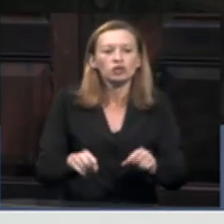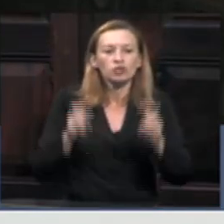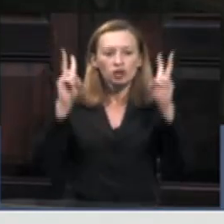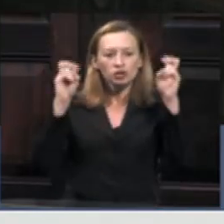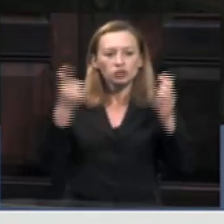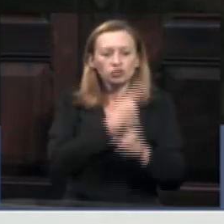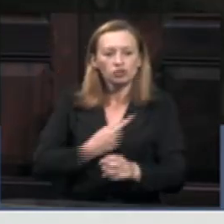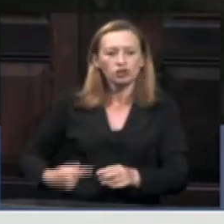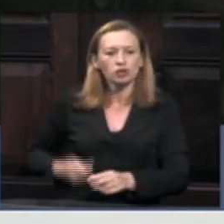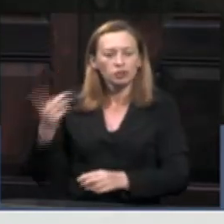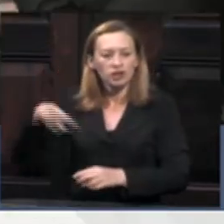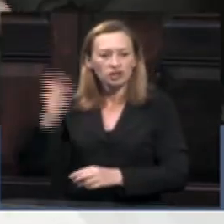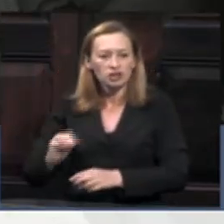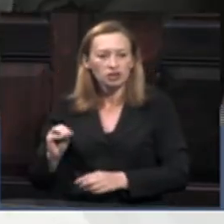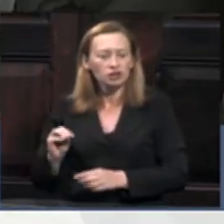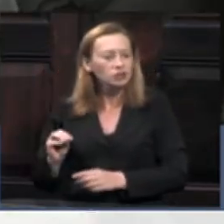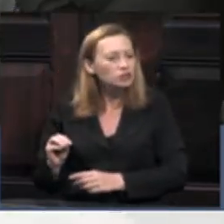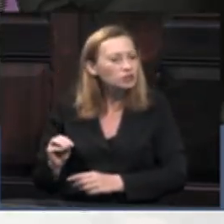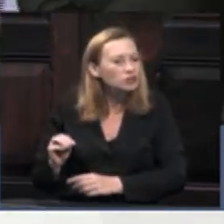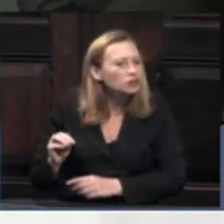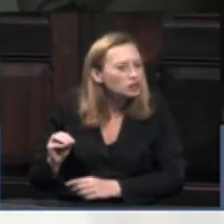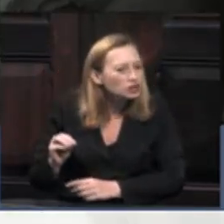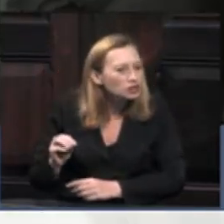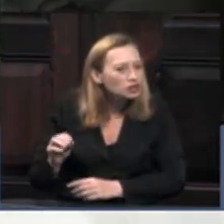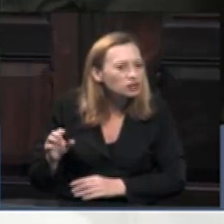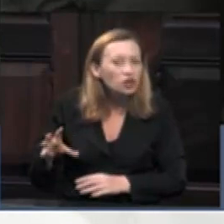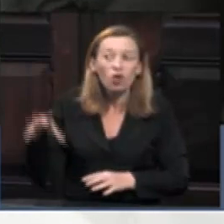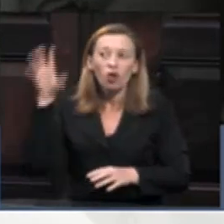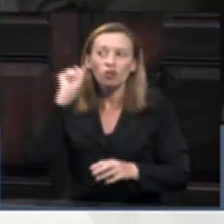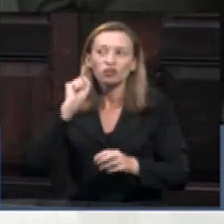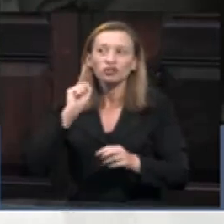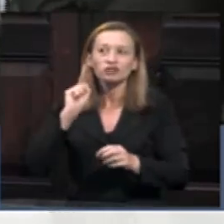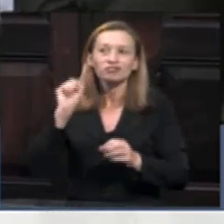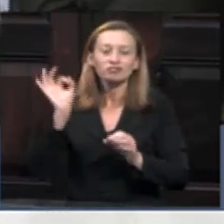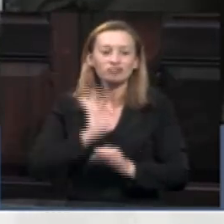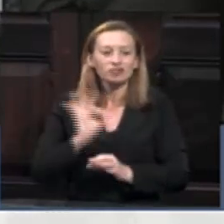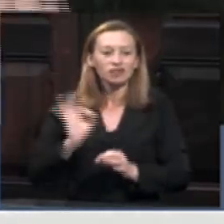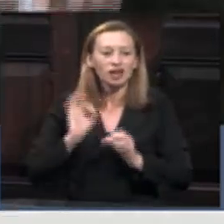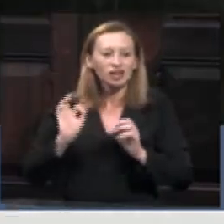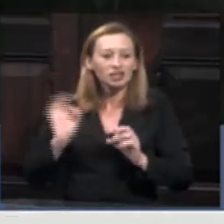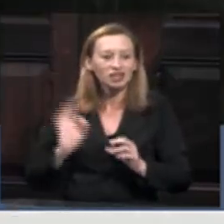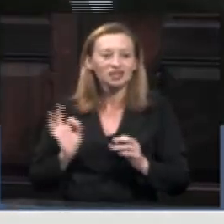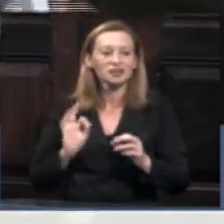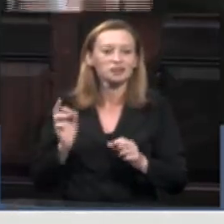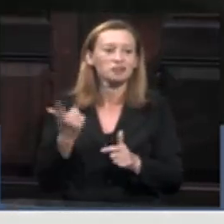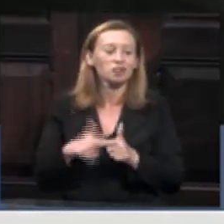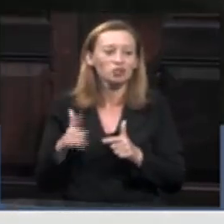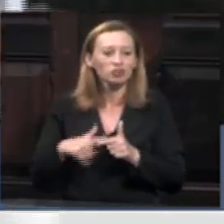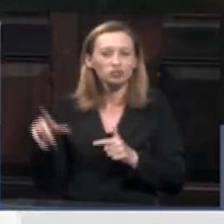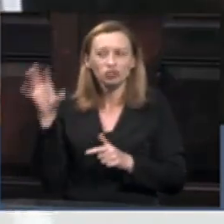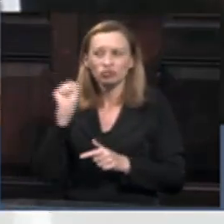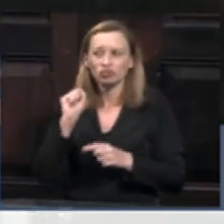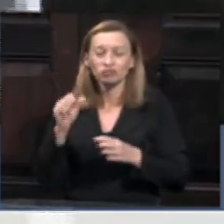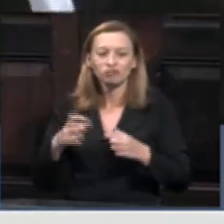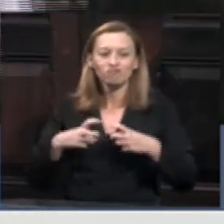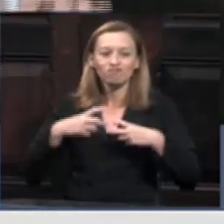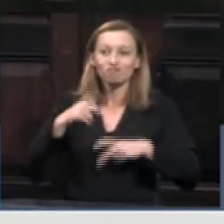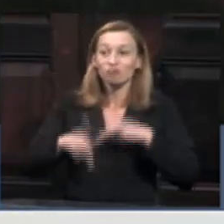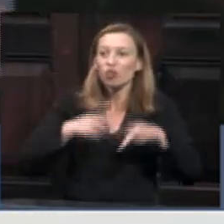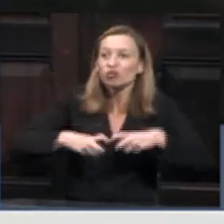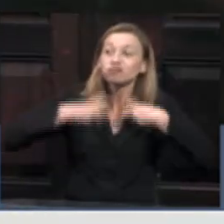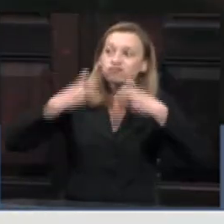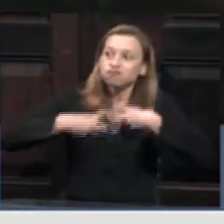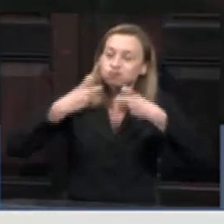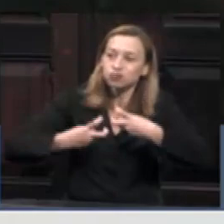presidente, o PRP continua a obstruir a pauta enquanto não chegar a um acordo sobre